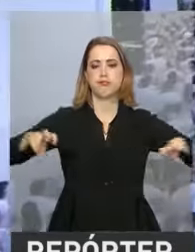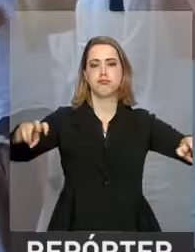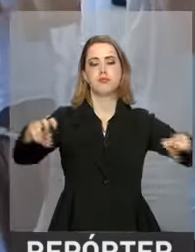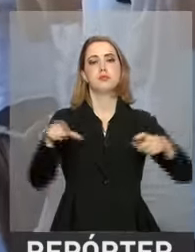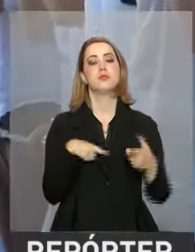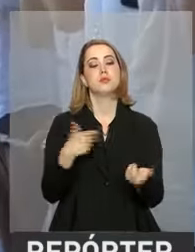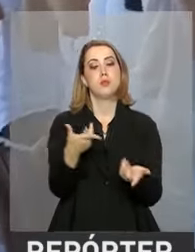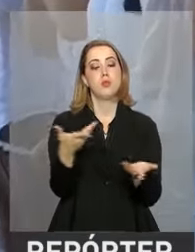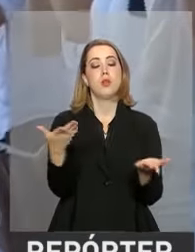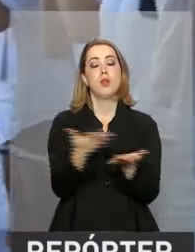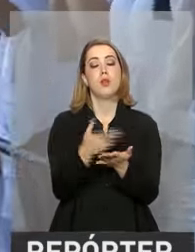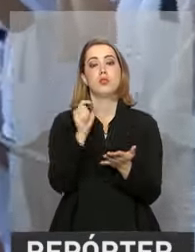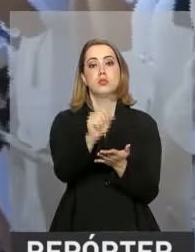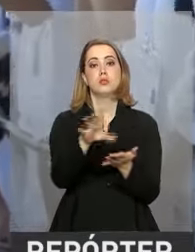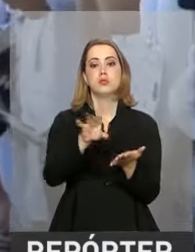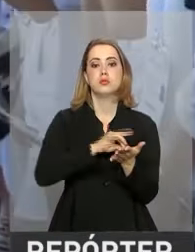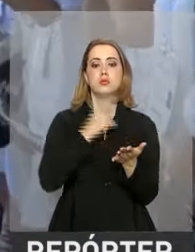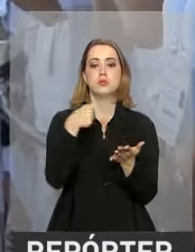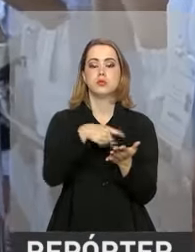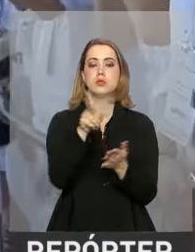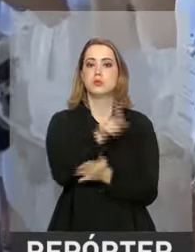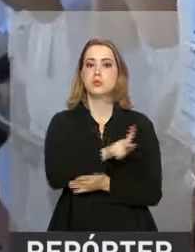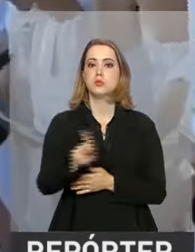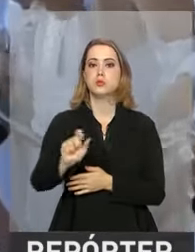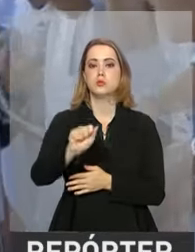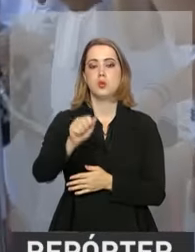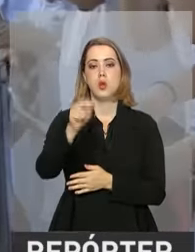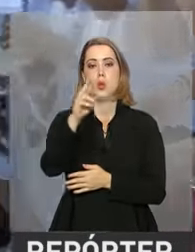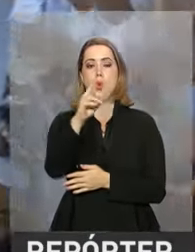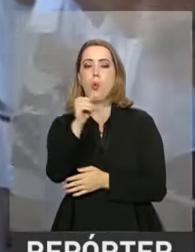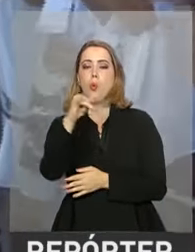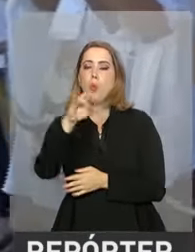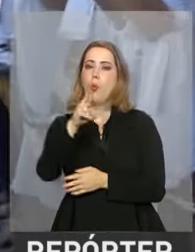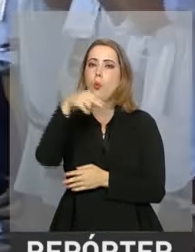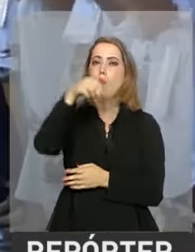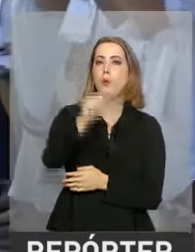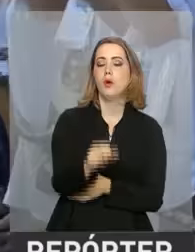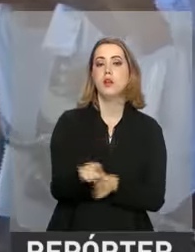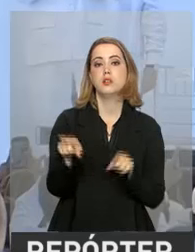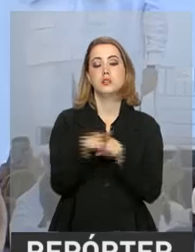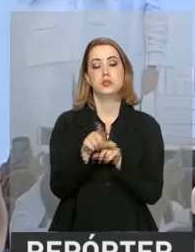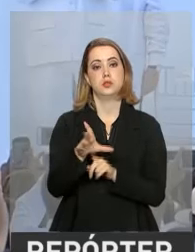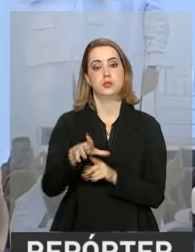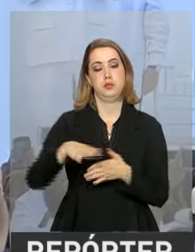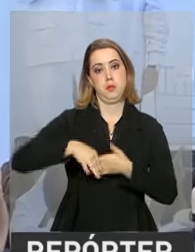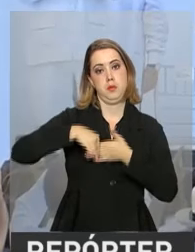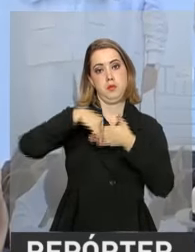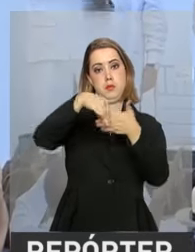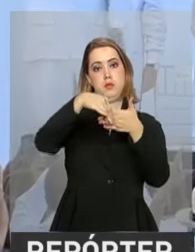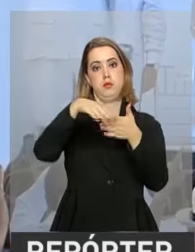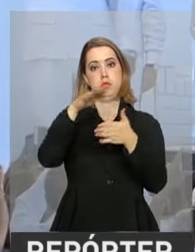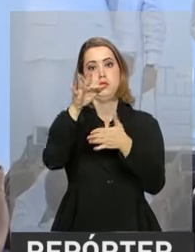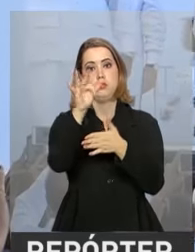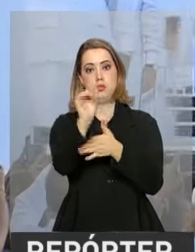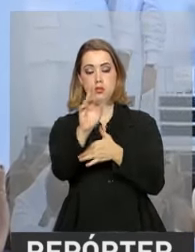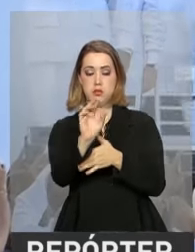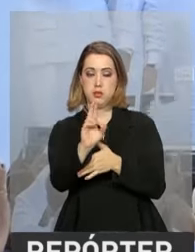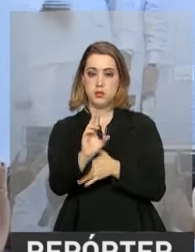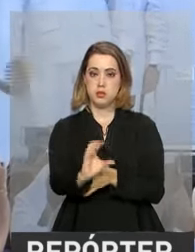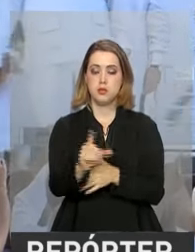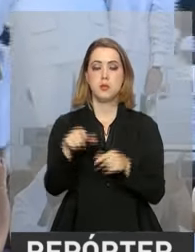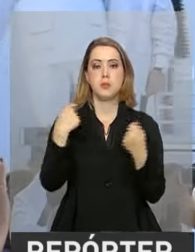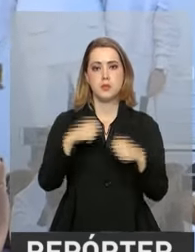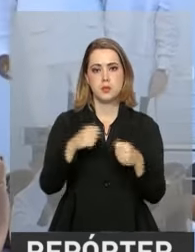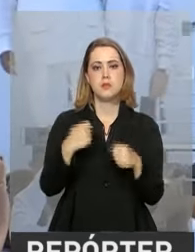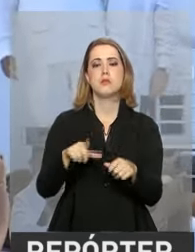pacto que acabou de ser assinado pelo presidente da Colômbia Ruan Manuel Santos e pelo líder da Farc Rodrigo London ainda precisa ser